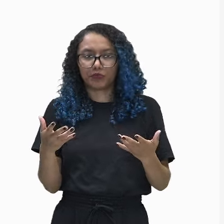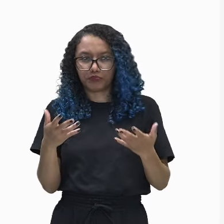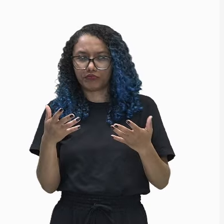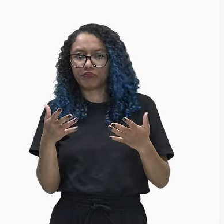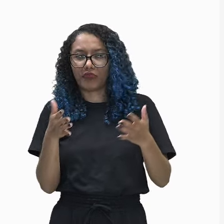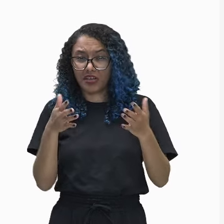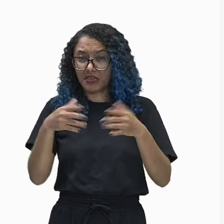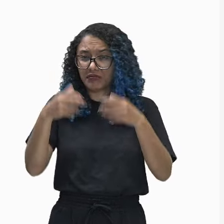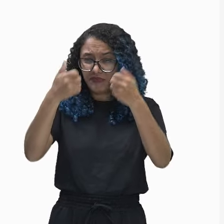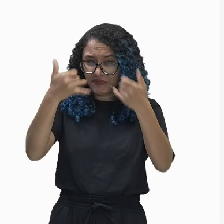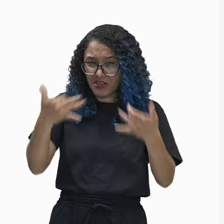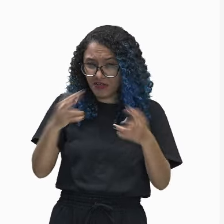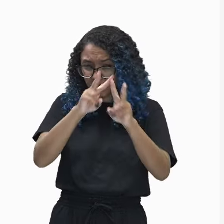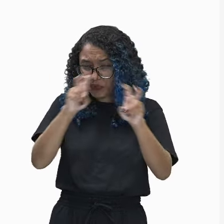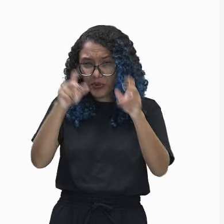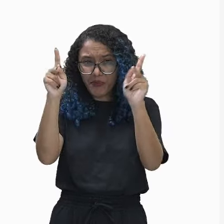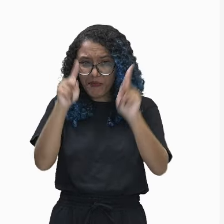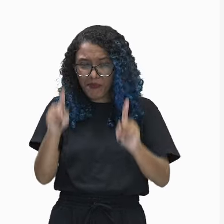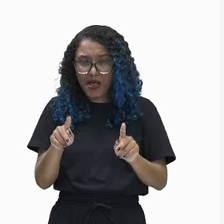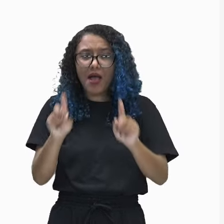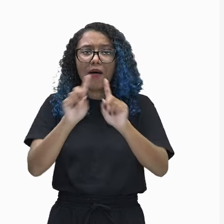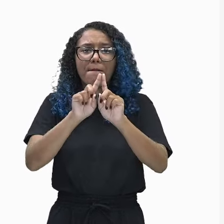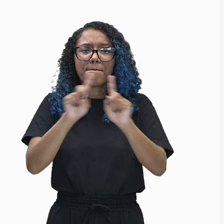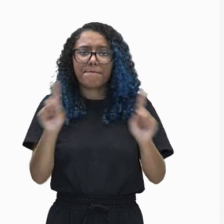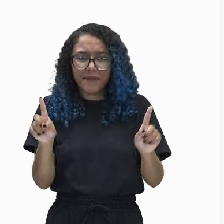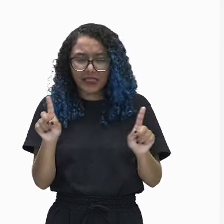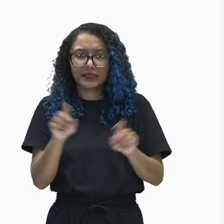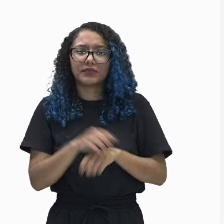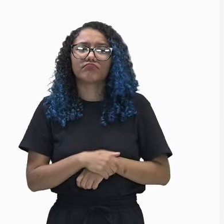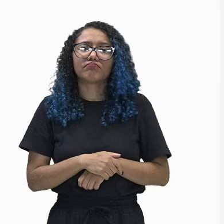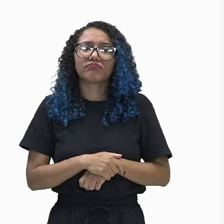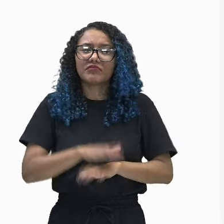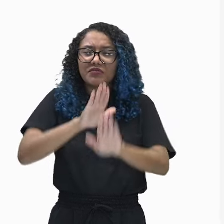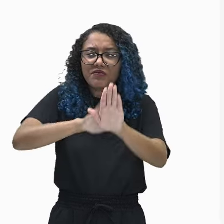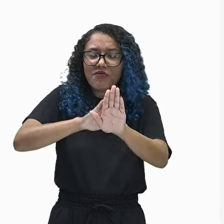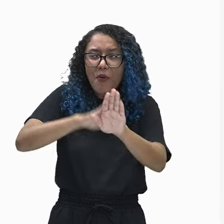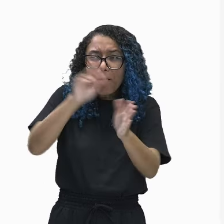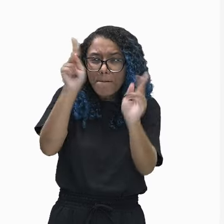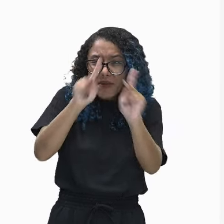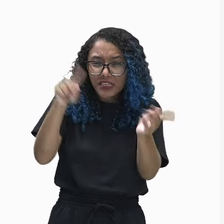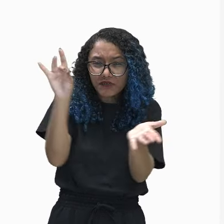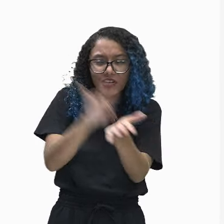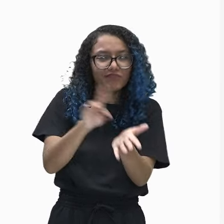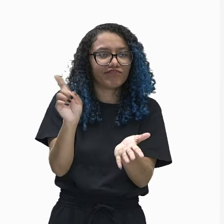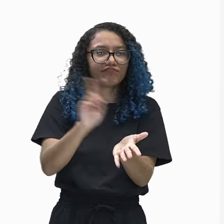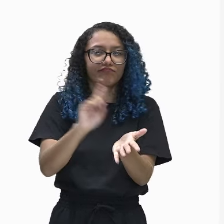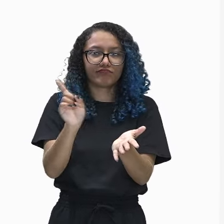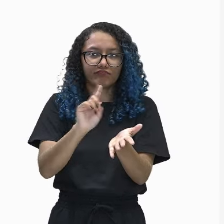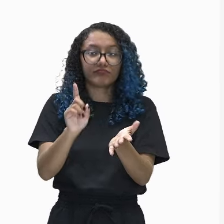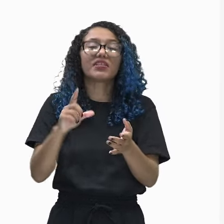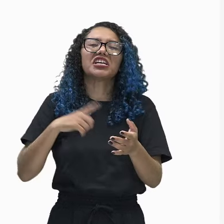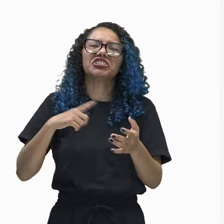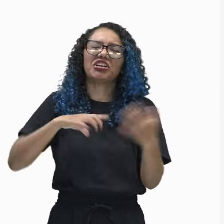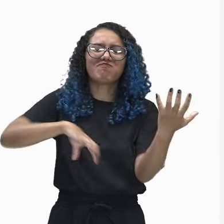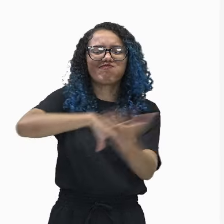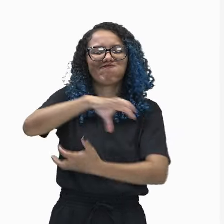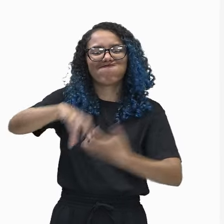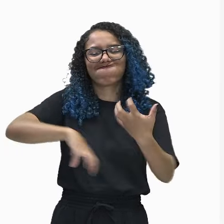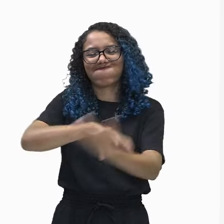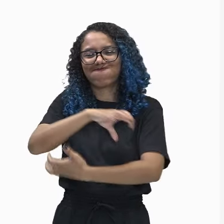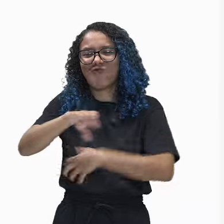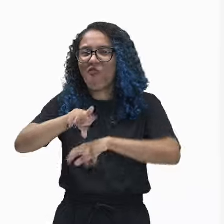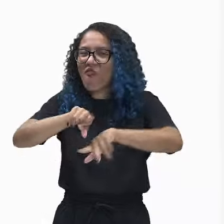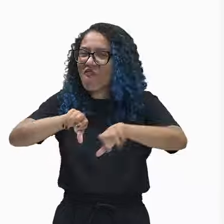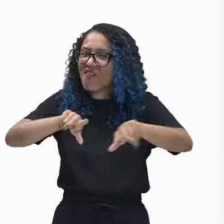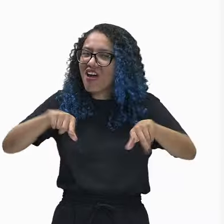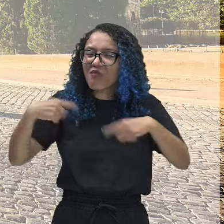tá, gente? Existiam, sim, conflitos, rebeliões, inúmeras rebeliões nas províncias dominadas ali pelo Império Romano,